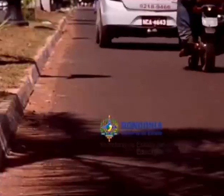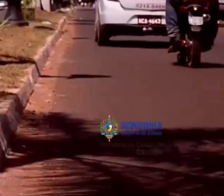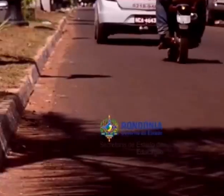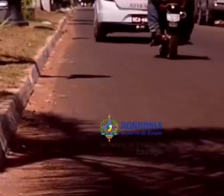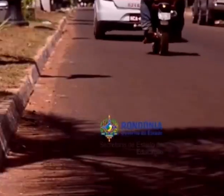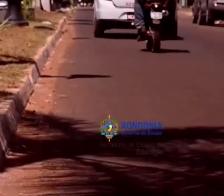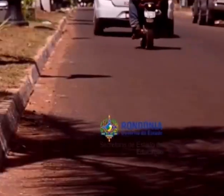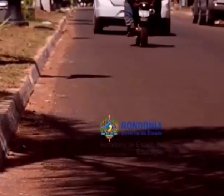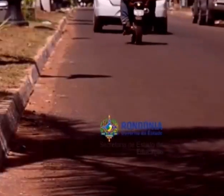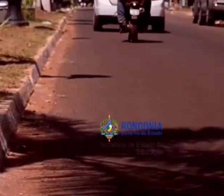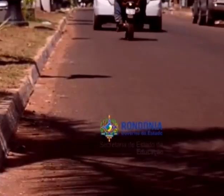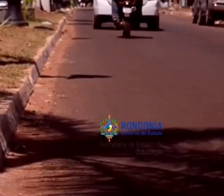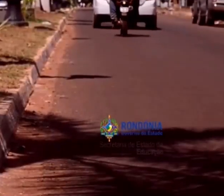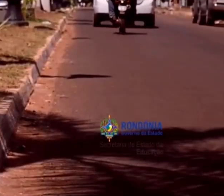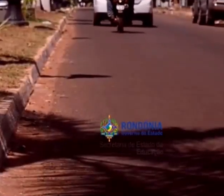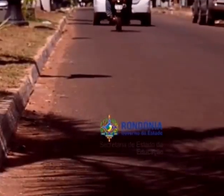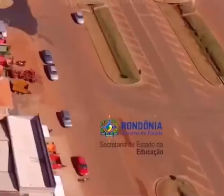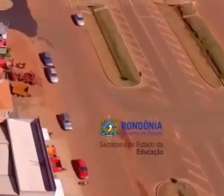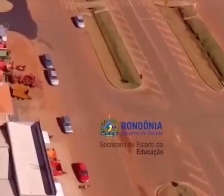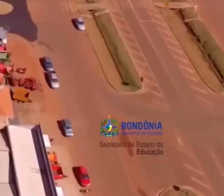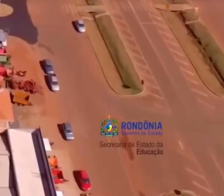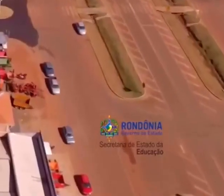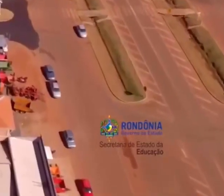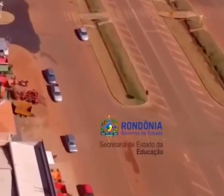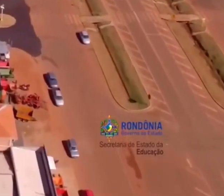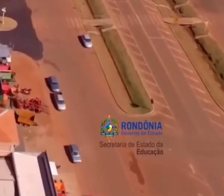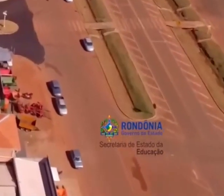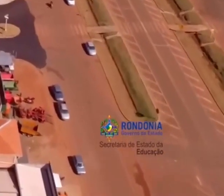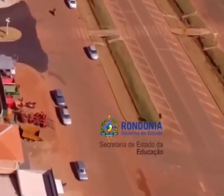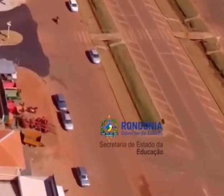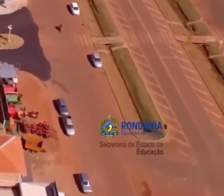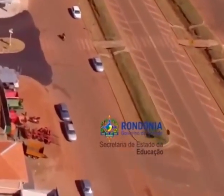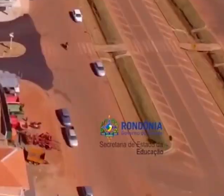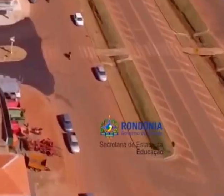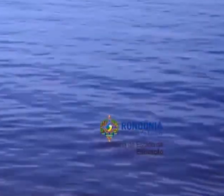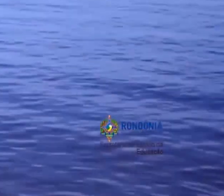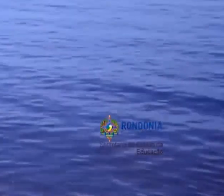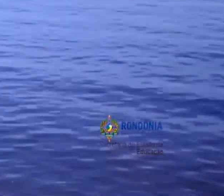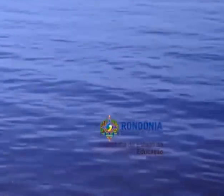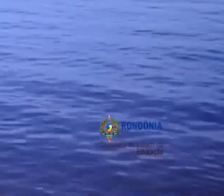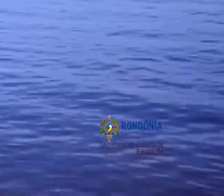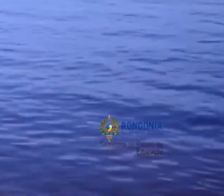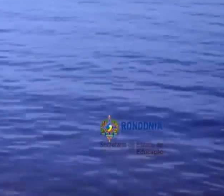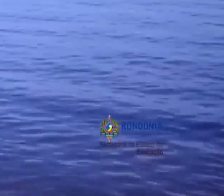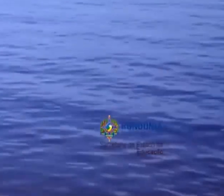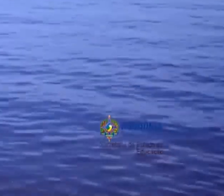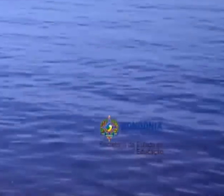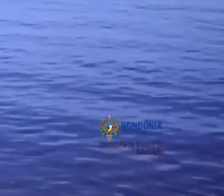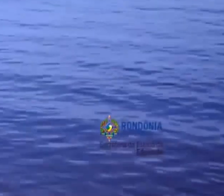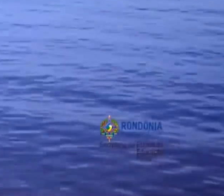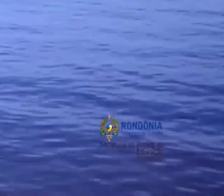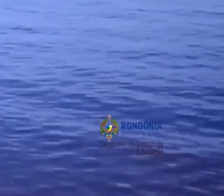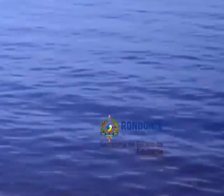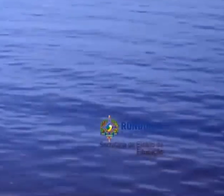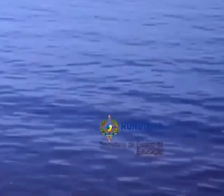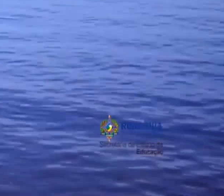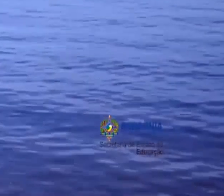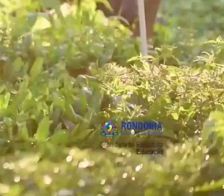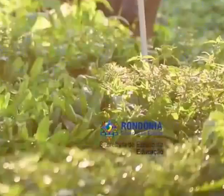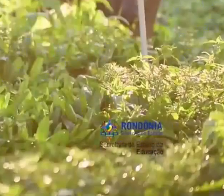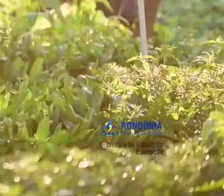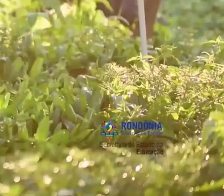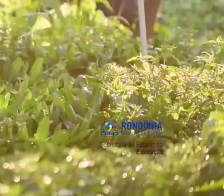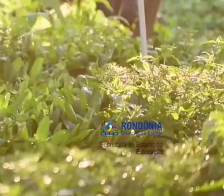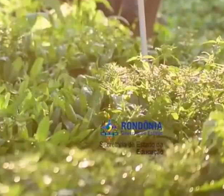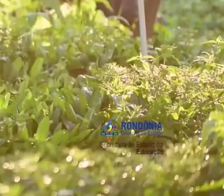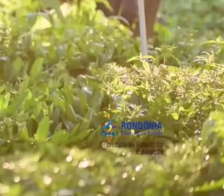que interligam o Planalto às cidades de Costa Marques e Pimenteiras. As atividades econômicas restringem-se